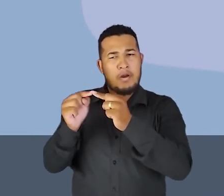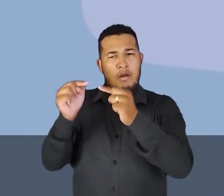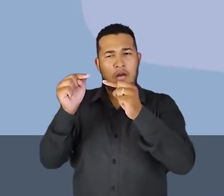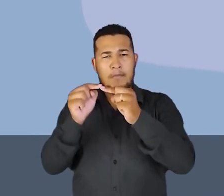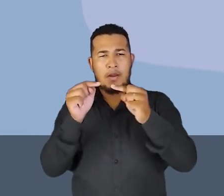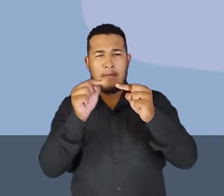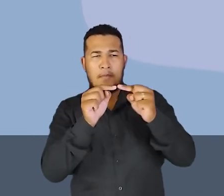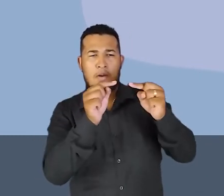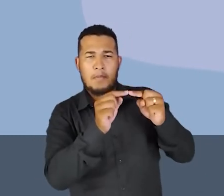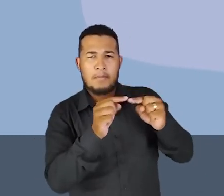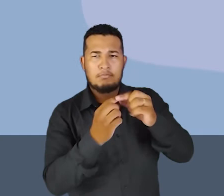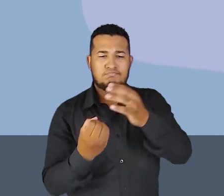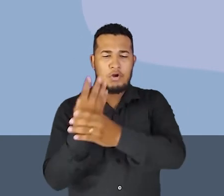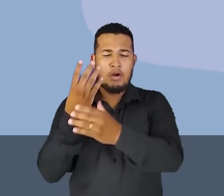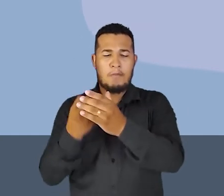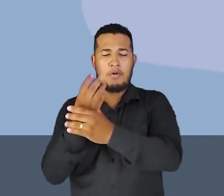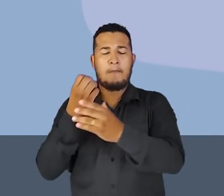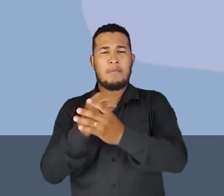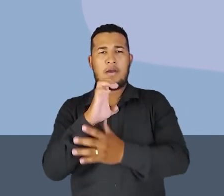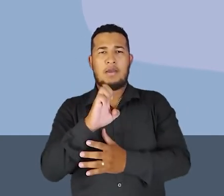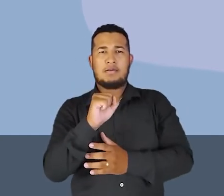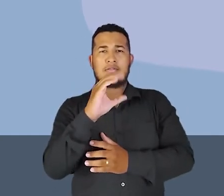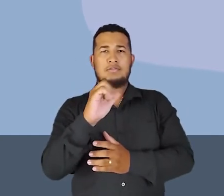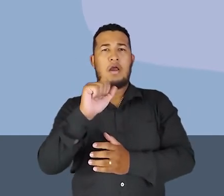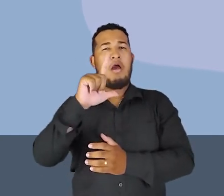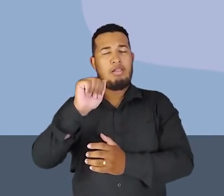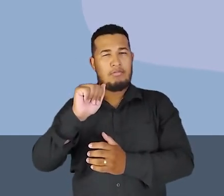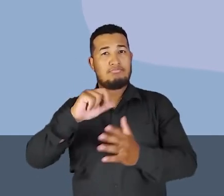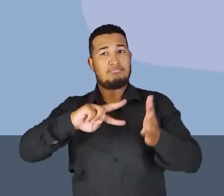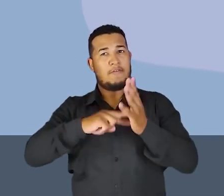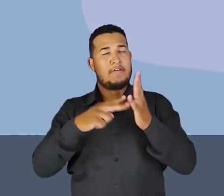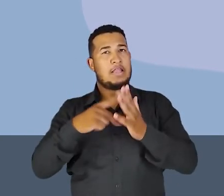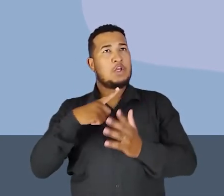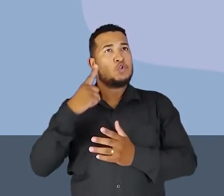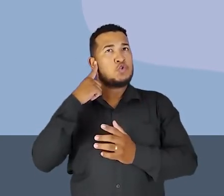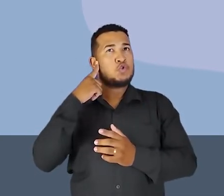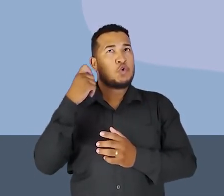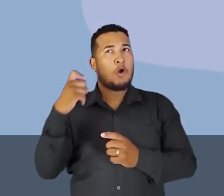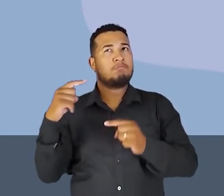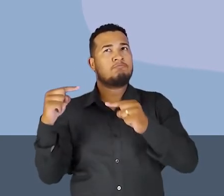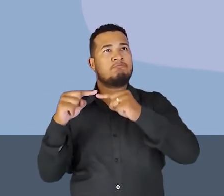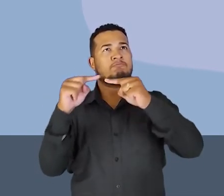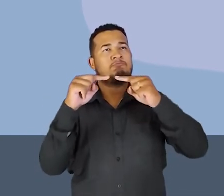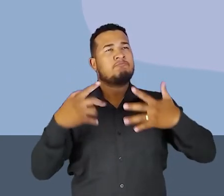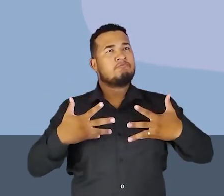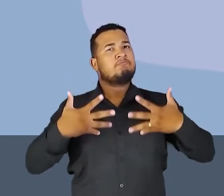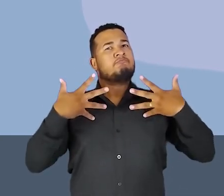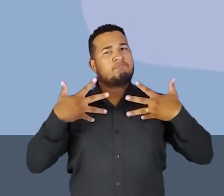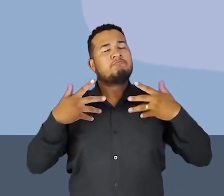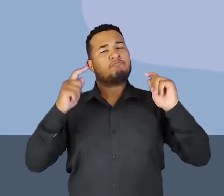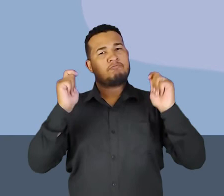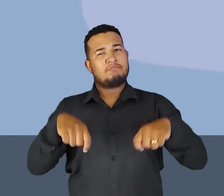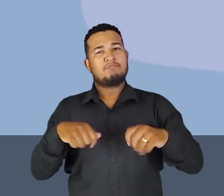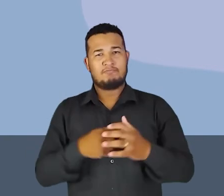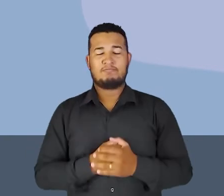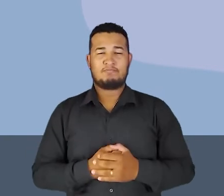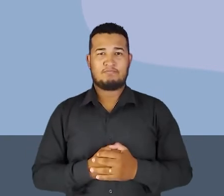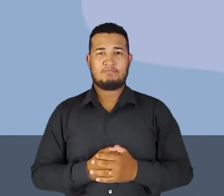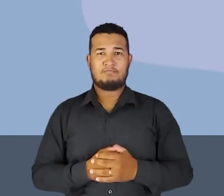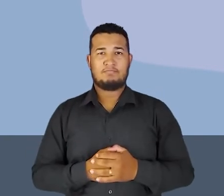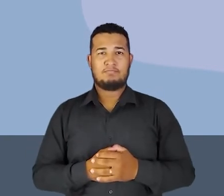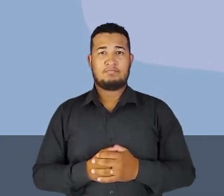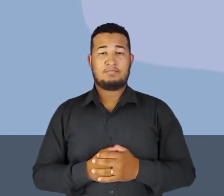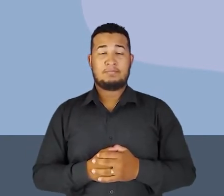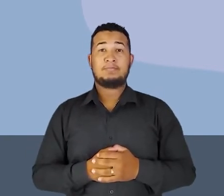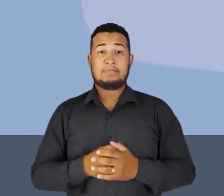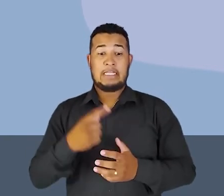dividindo, criando uma série de escalas, encontrando sons que são harmoniosos e agradáveis para o ouvido humano. E aí